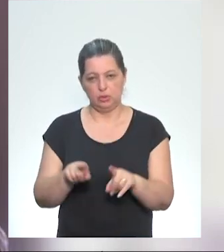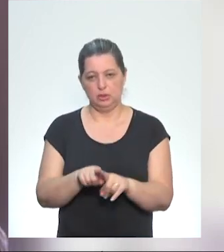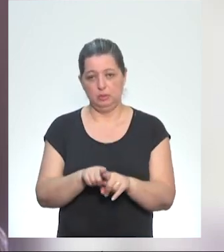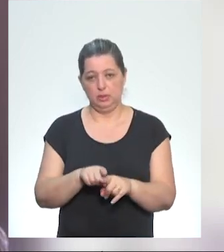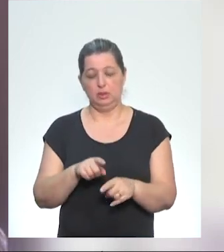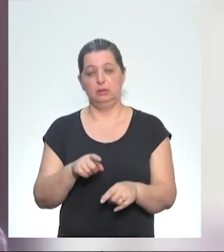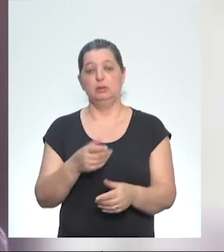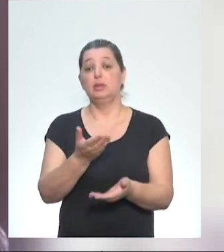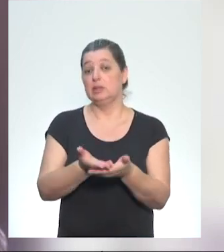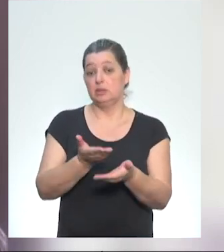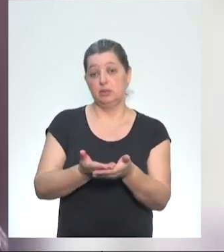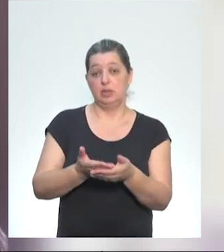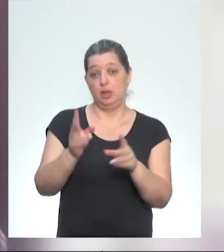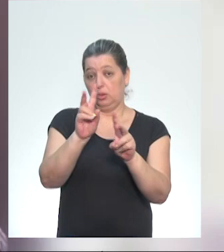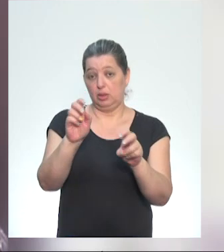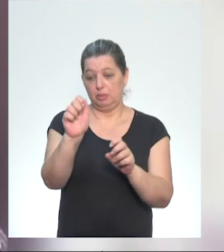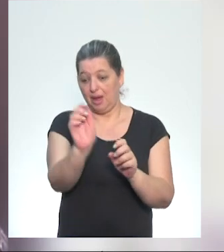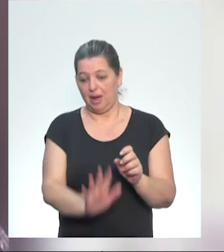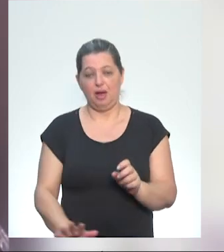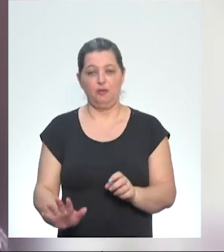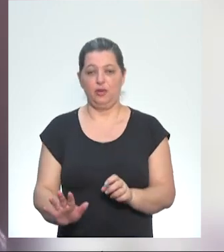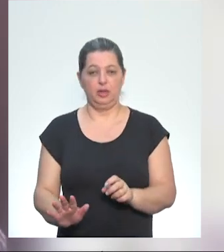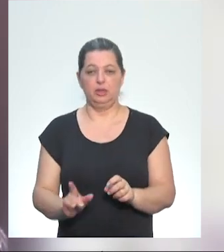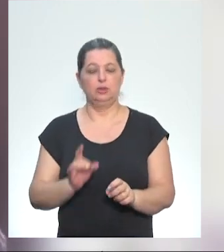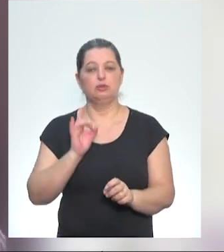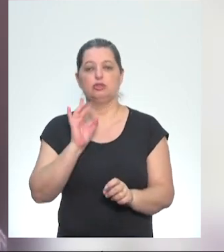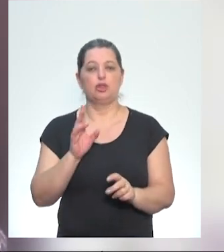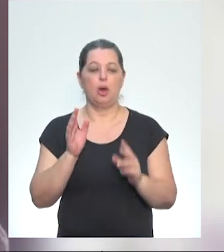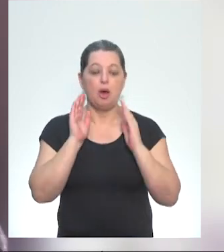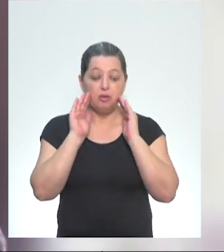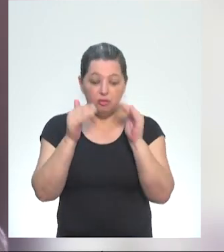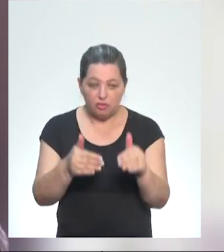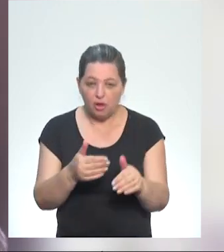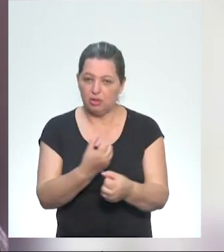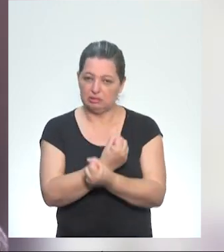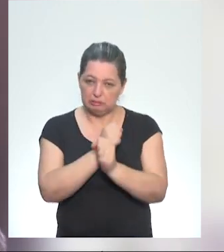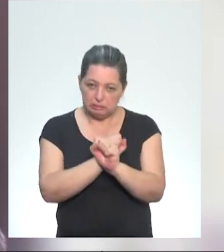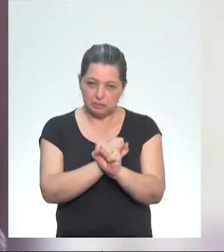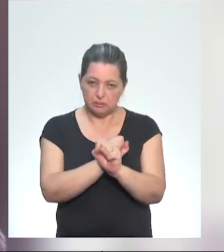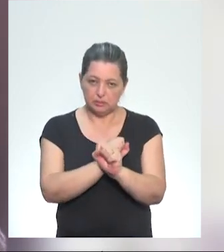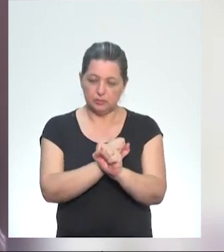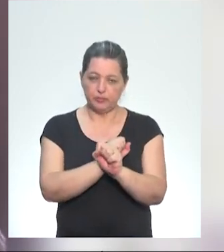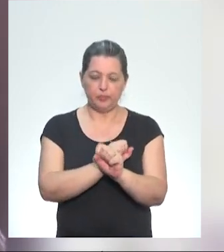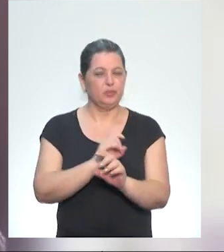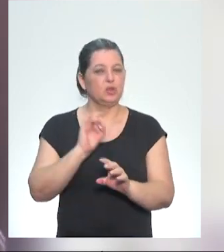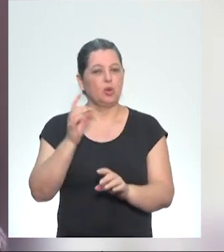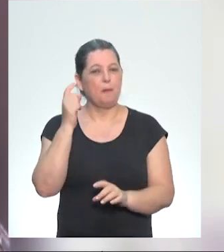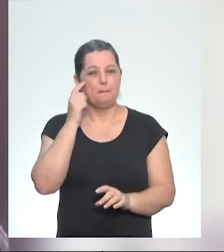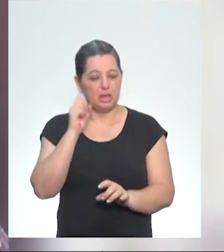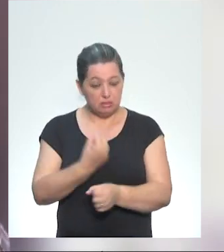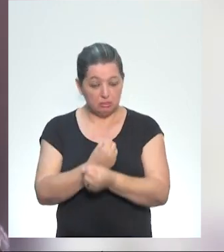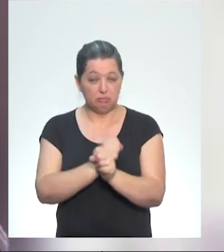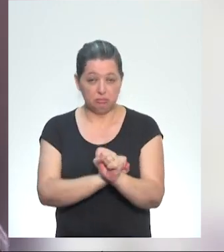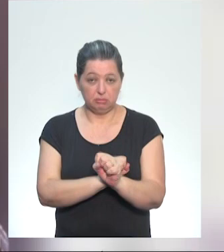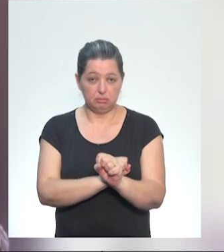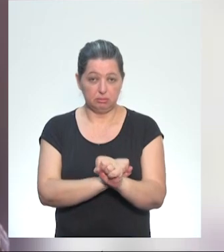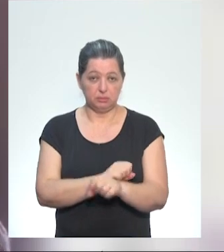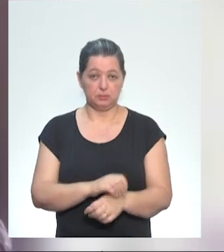estudar África, não falar só da escravização, e até pensando em escravização, quando a gente vai